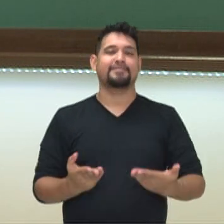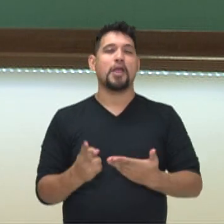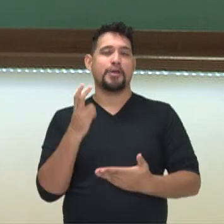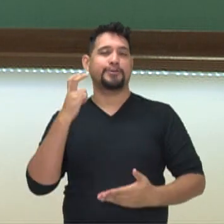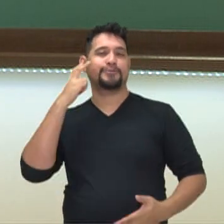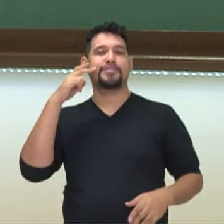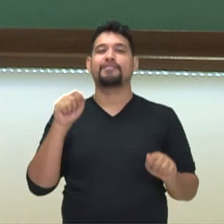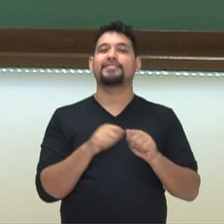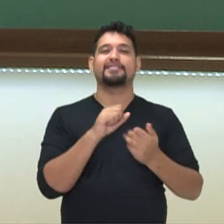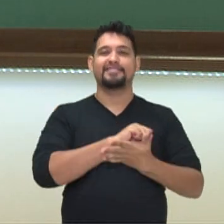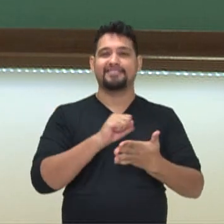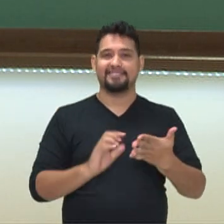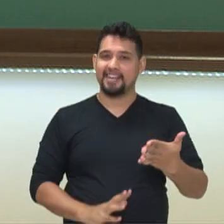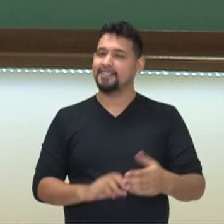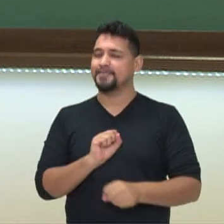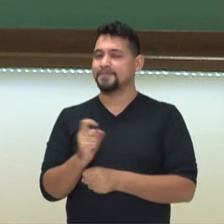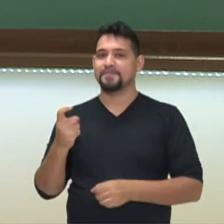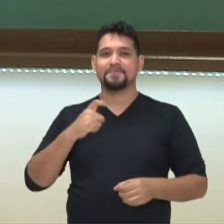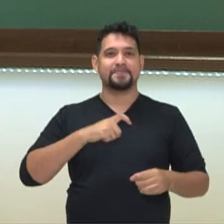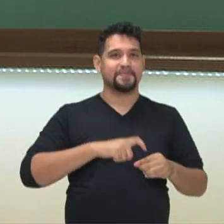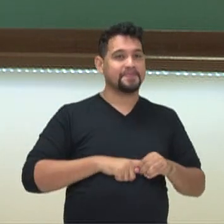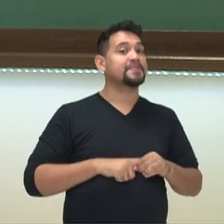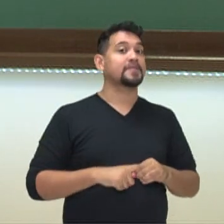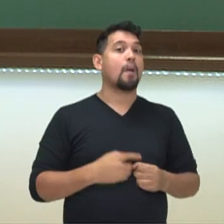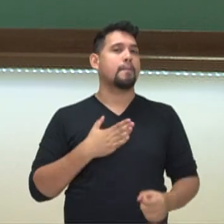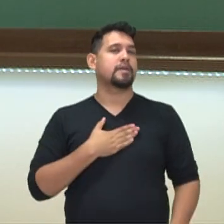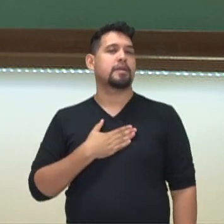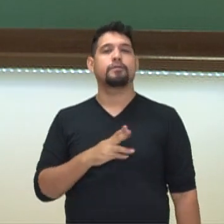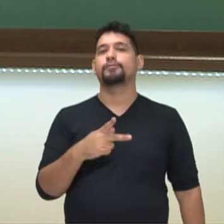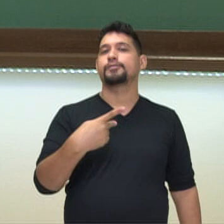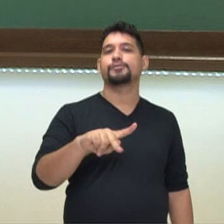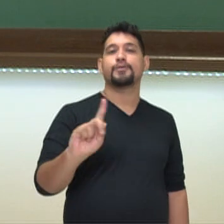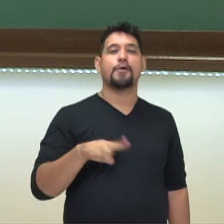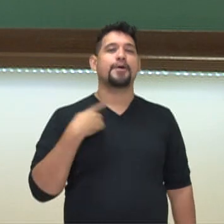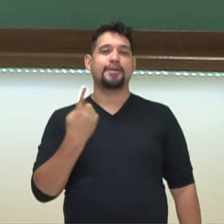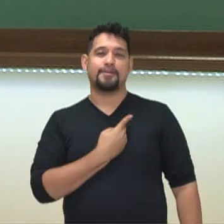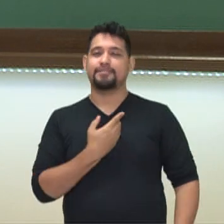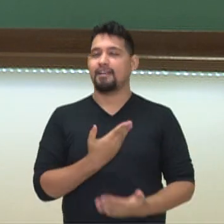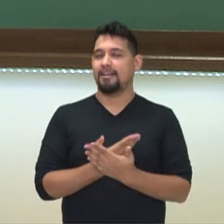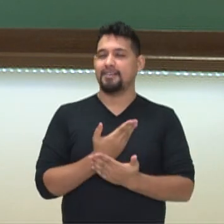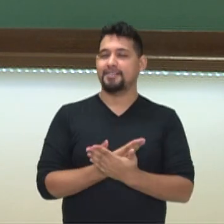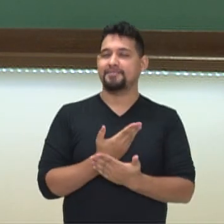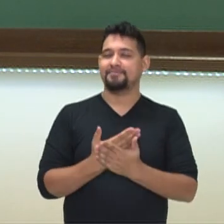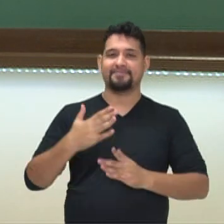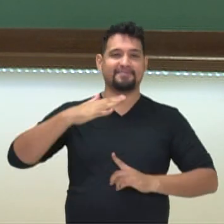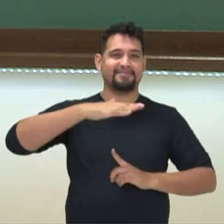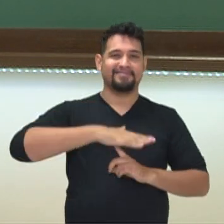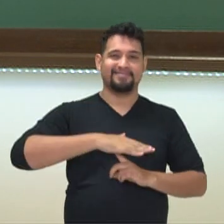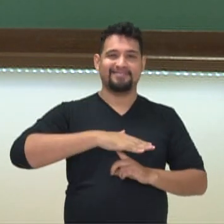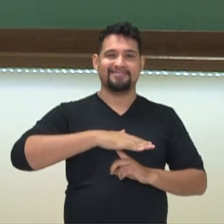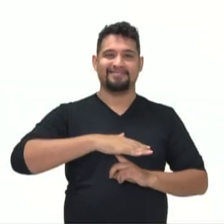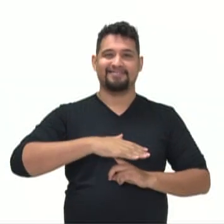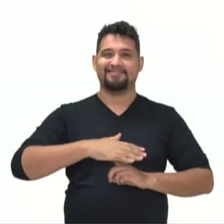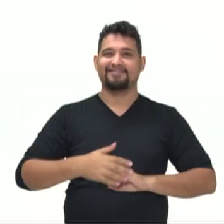cultura fazerem essa atividade e já voltamos com a minha, com a sua, com a nossa aula